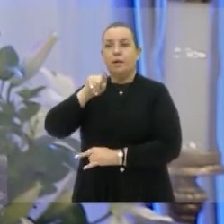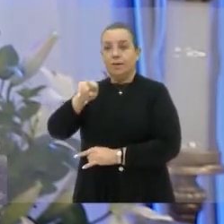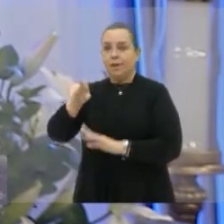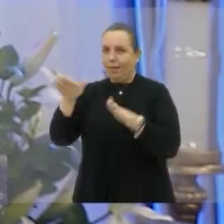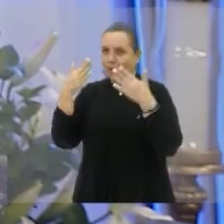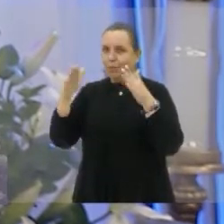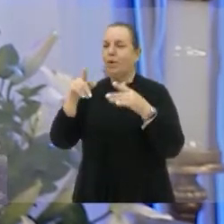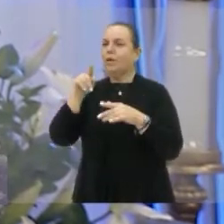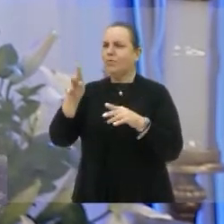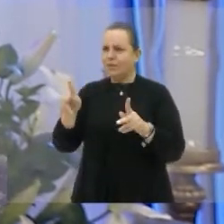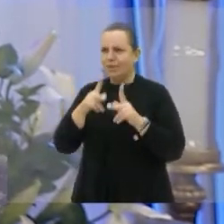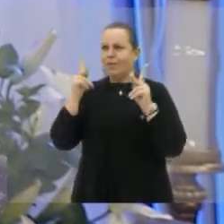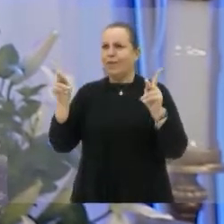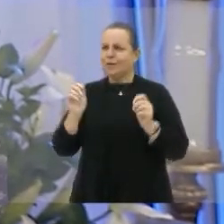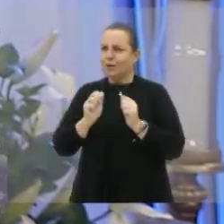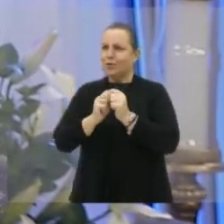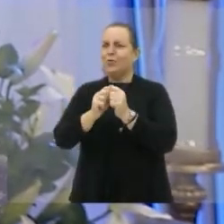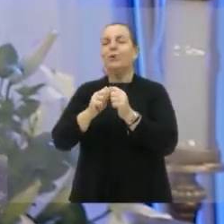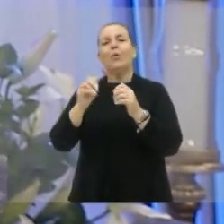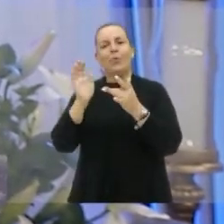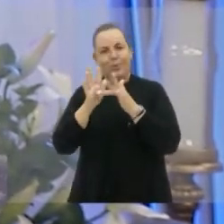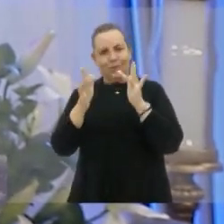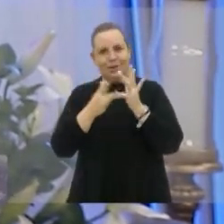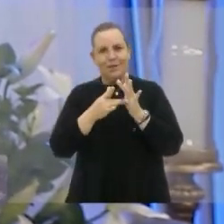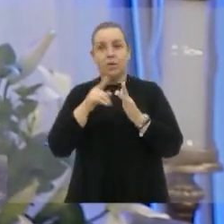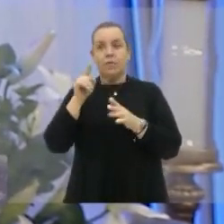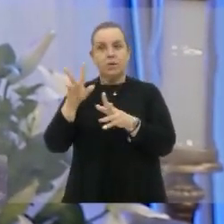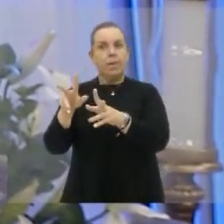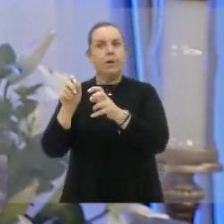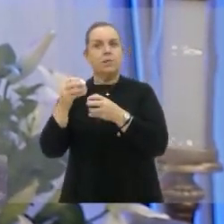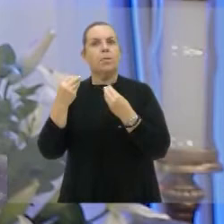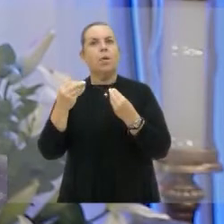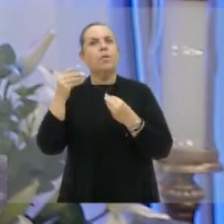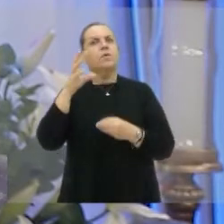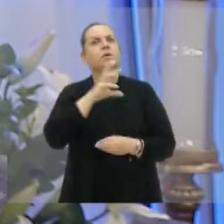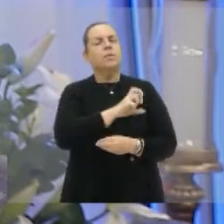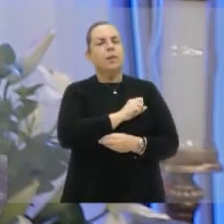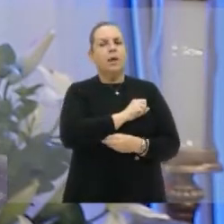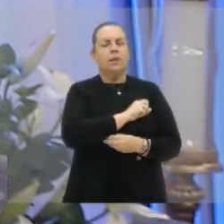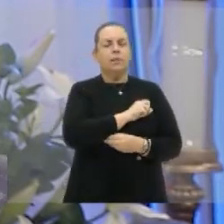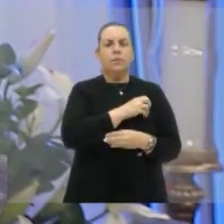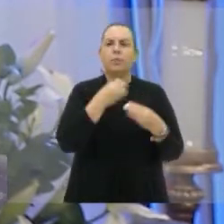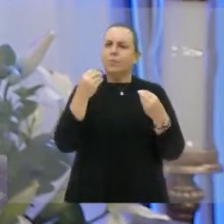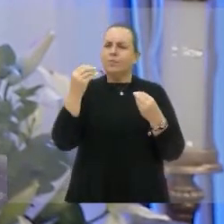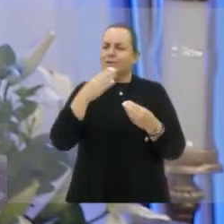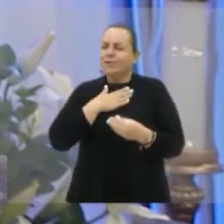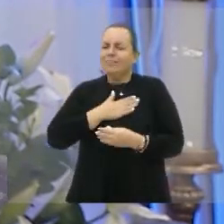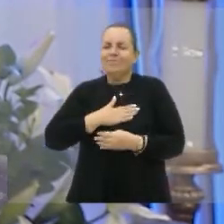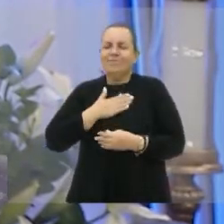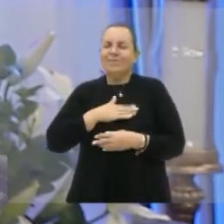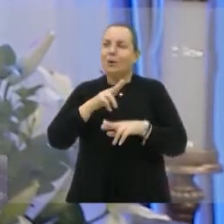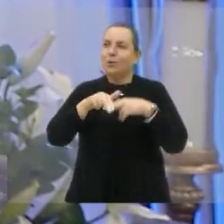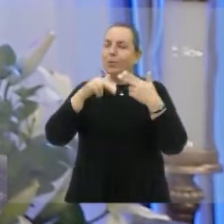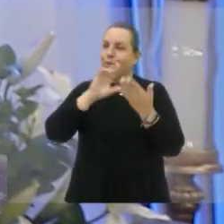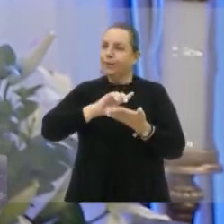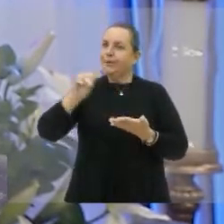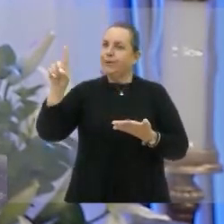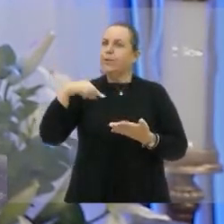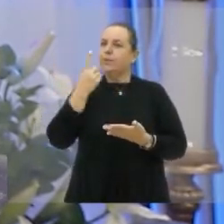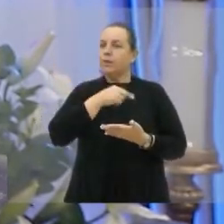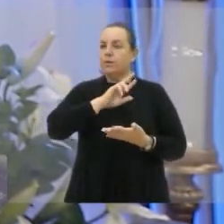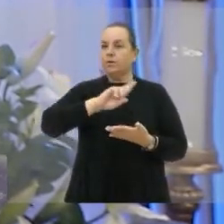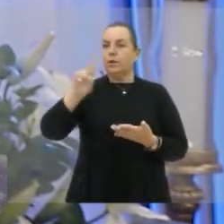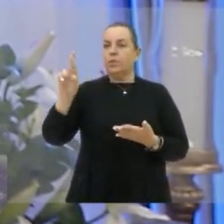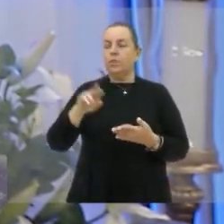olhando para a cruz, perceba o quanto você é amada, o quanto você é querido por Deus nosso Senhor. Com o